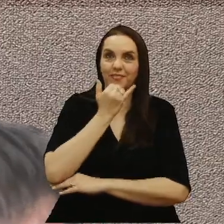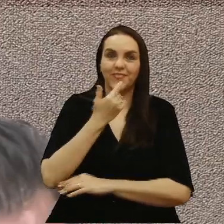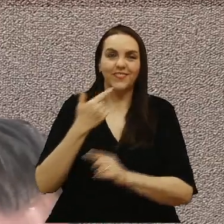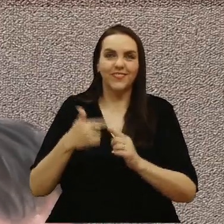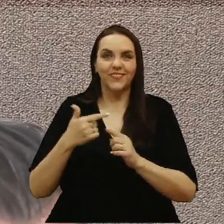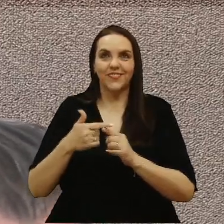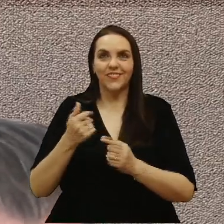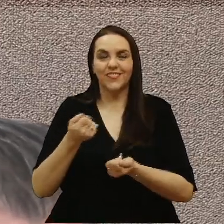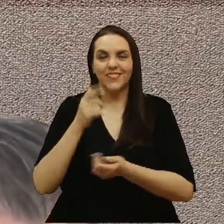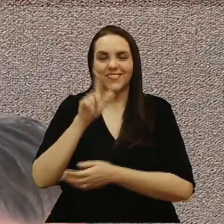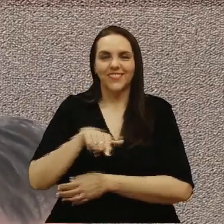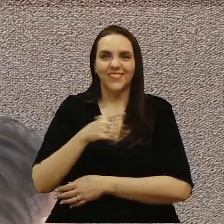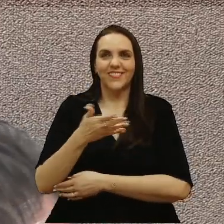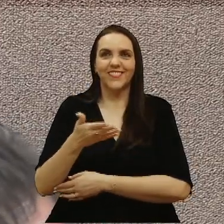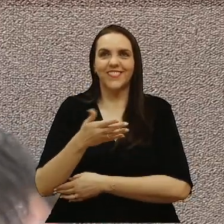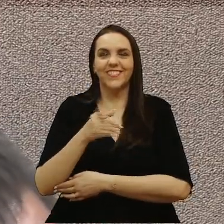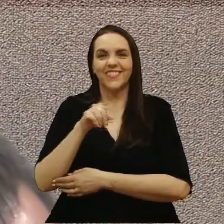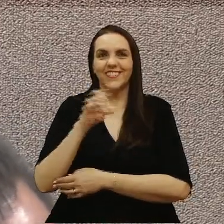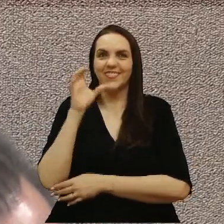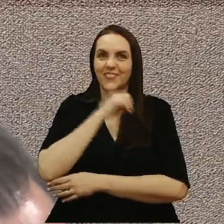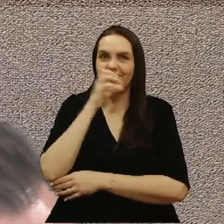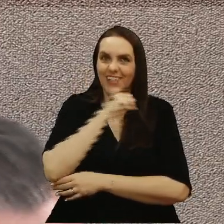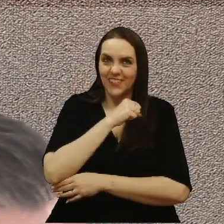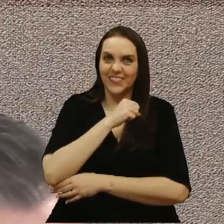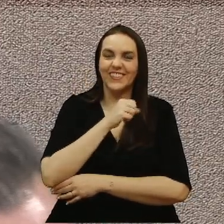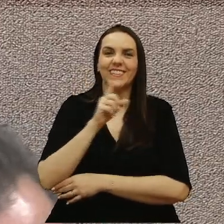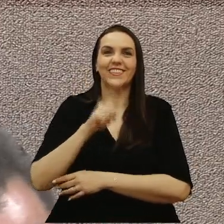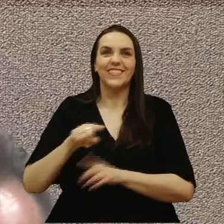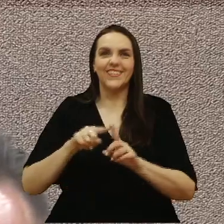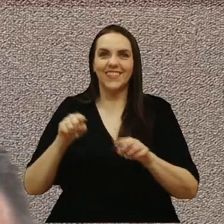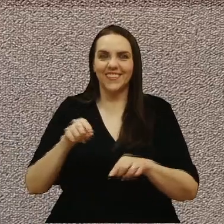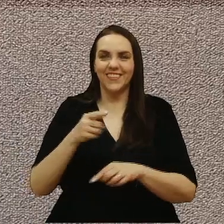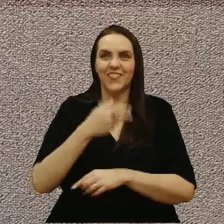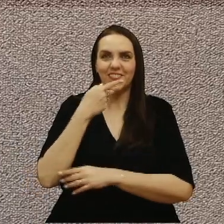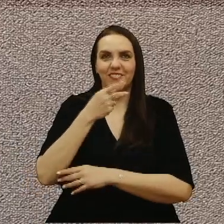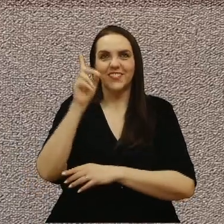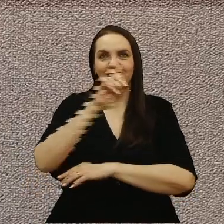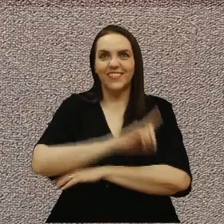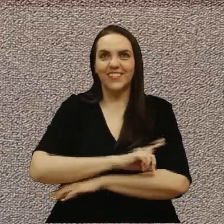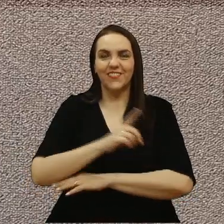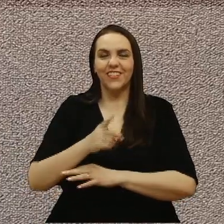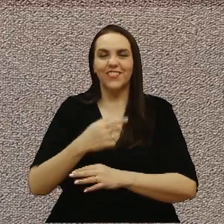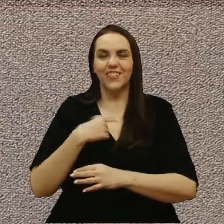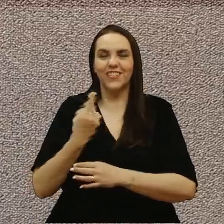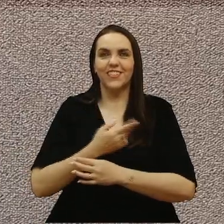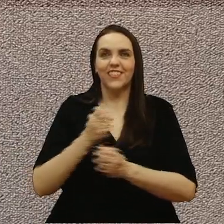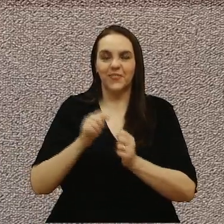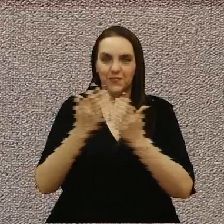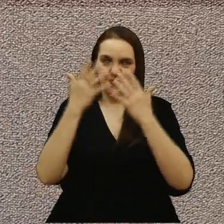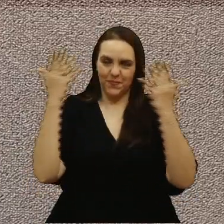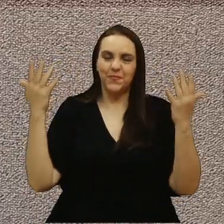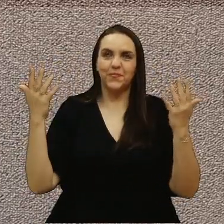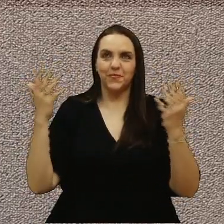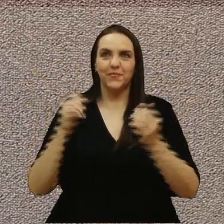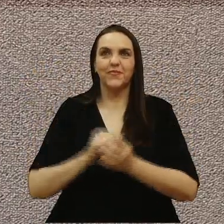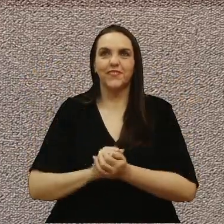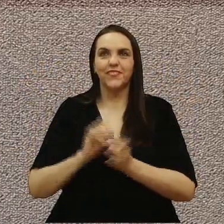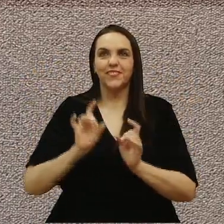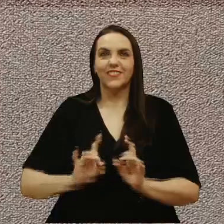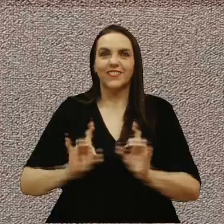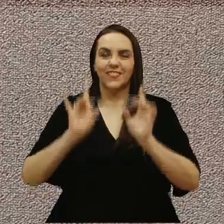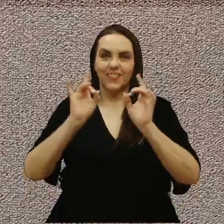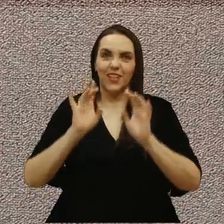a fala é muito rápida, mas hoje é o dia de vocês ser celebrado, e também uma especial a todos